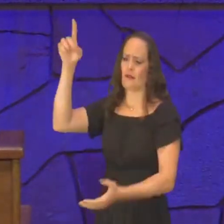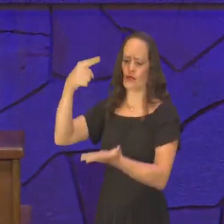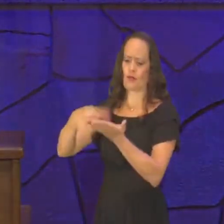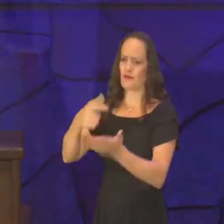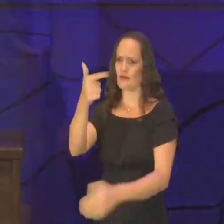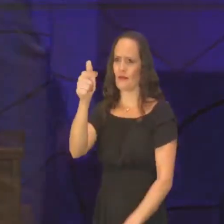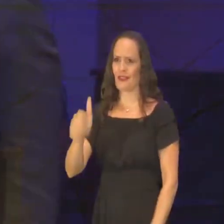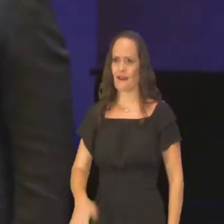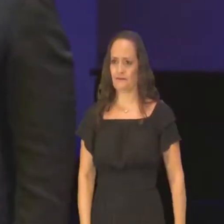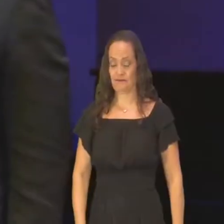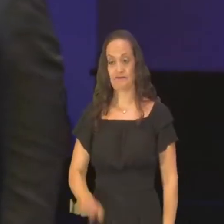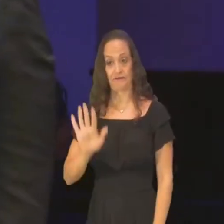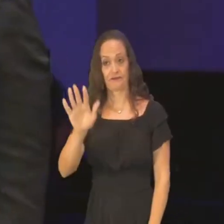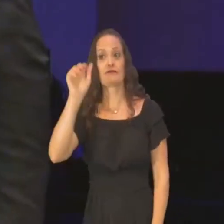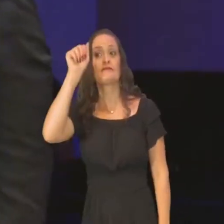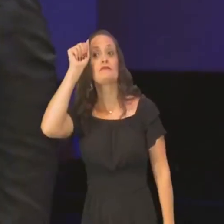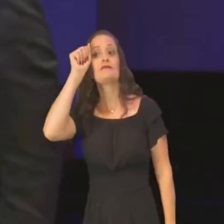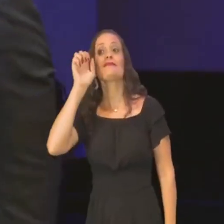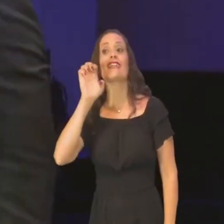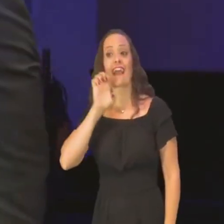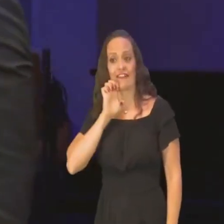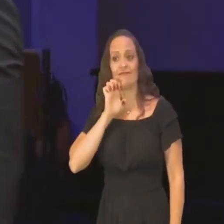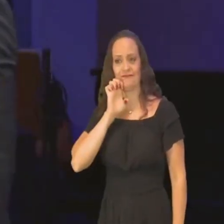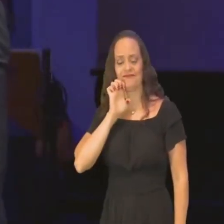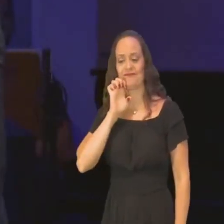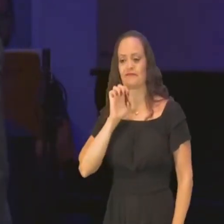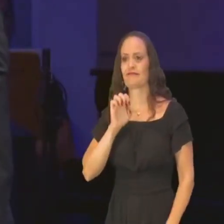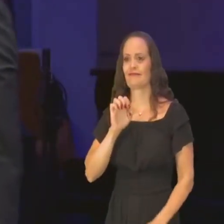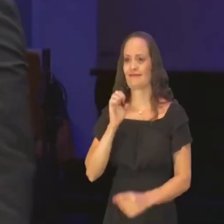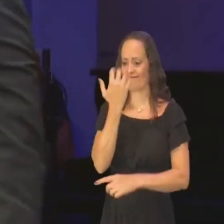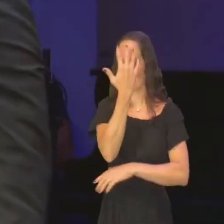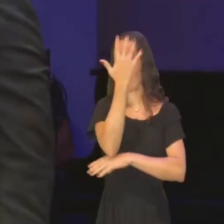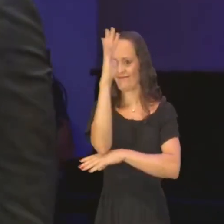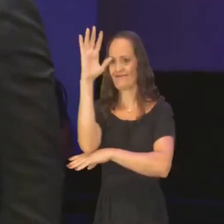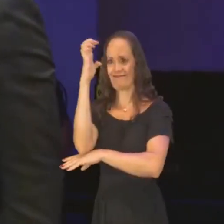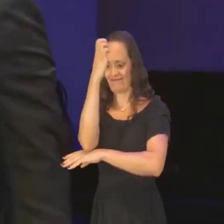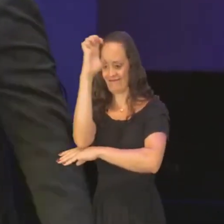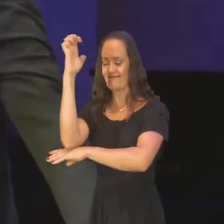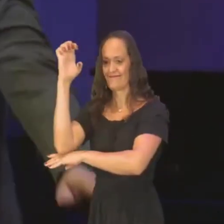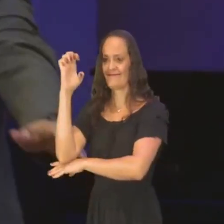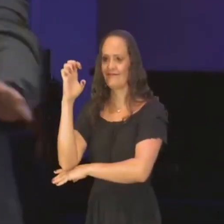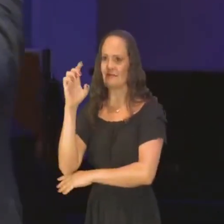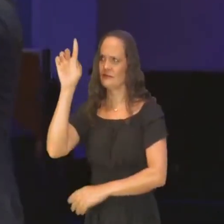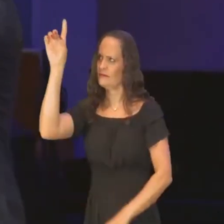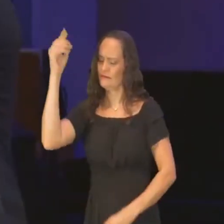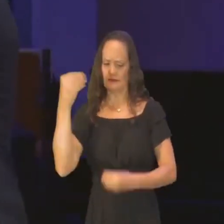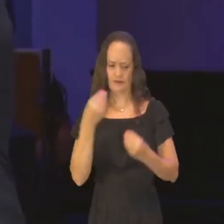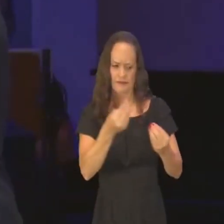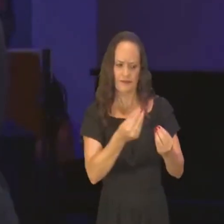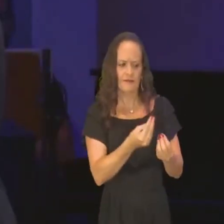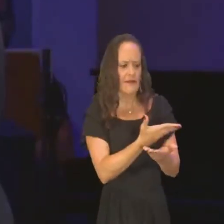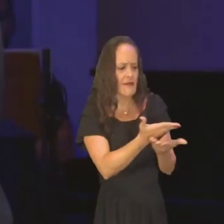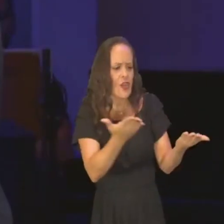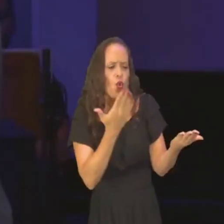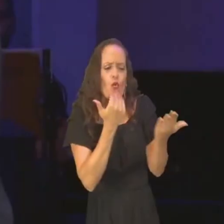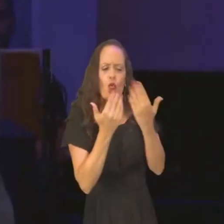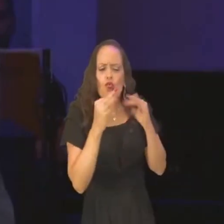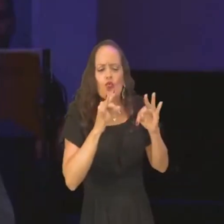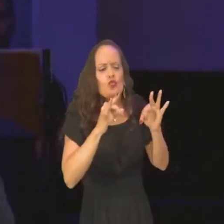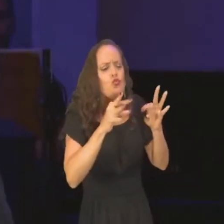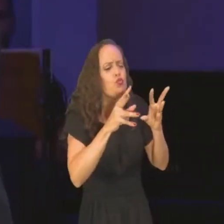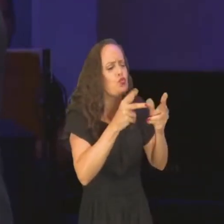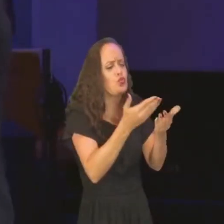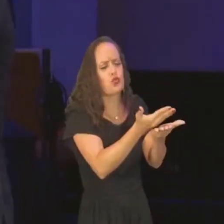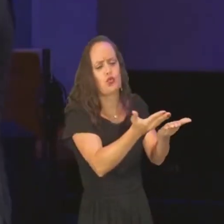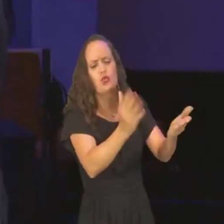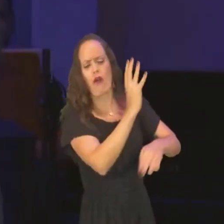Adão e Eva, quando estavam no jardim, eles poderiam ter comido e Deus disse a eles: vocês podem usufruir de